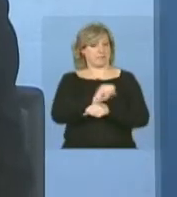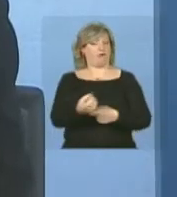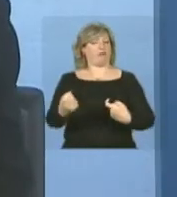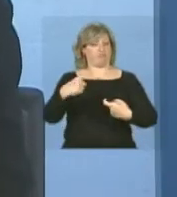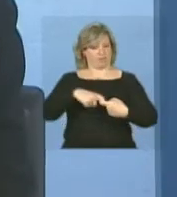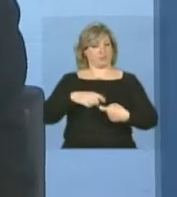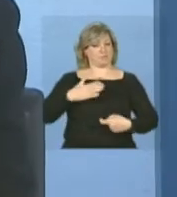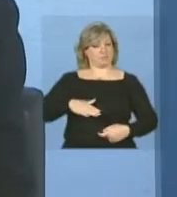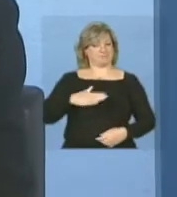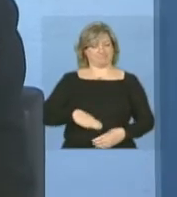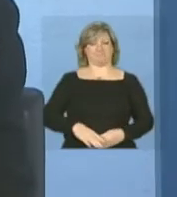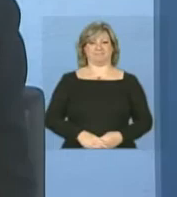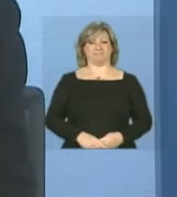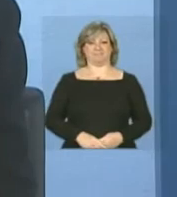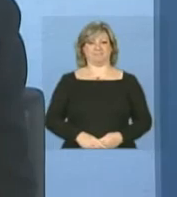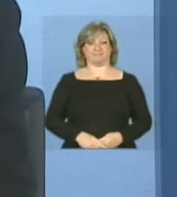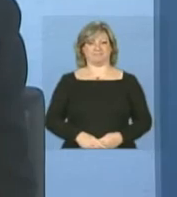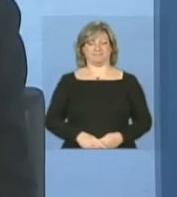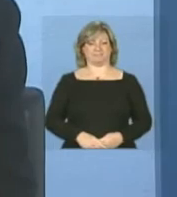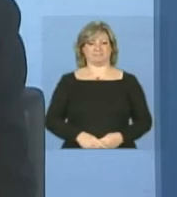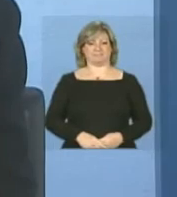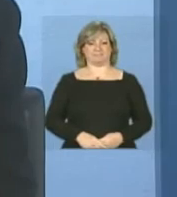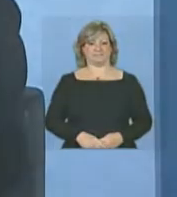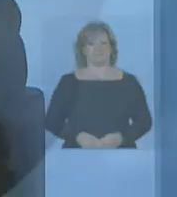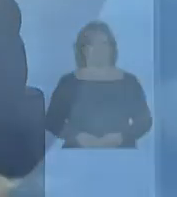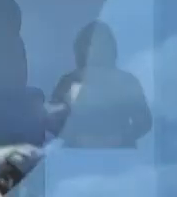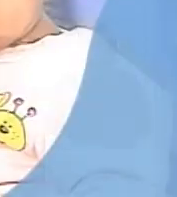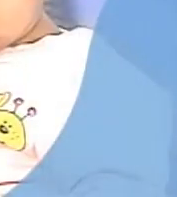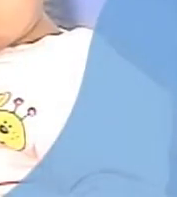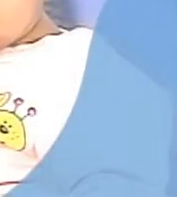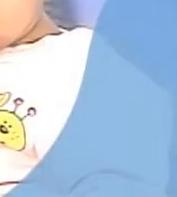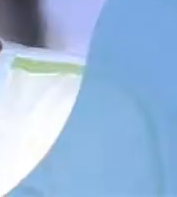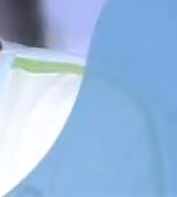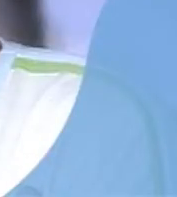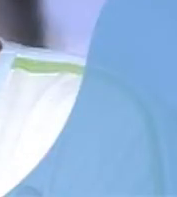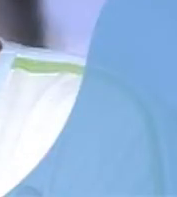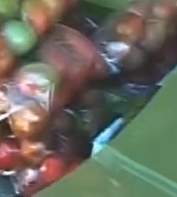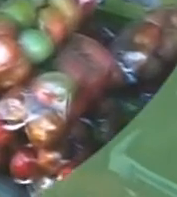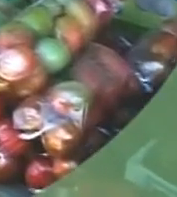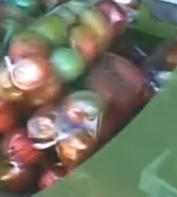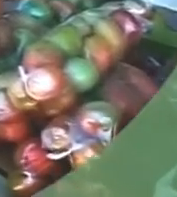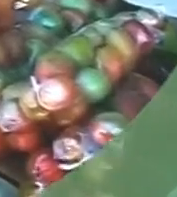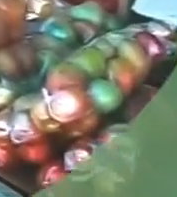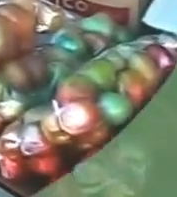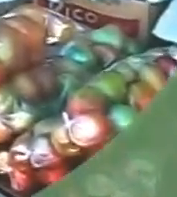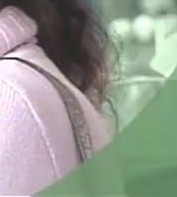intervalo e eu volto já já. Espero você.